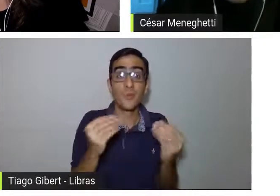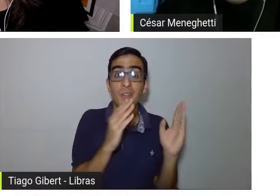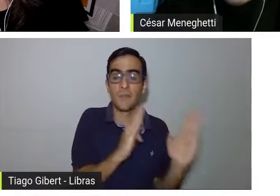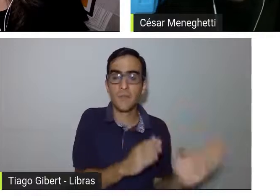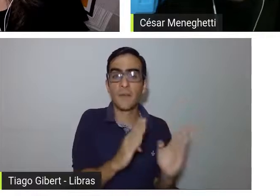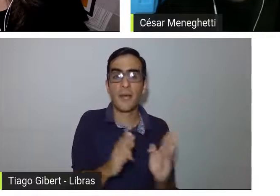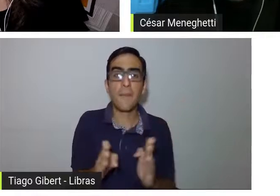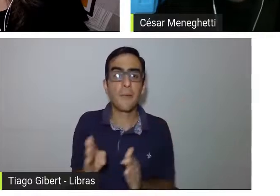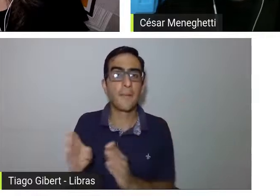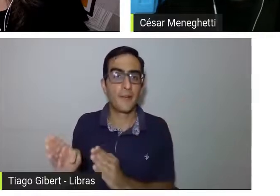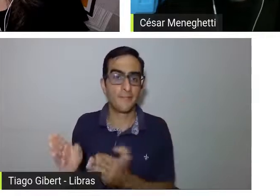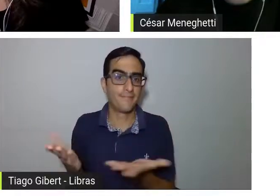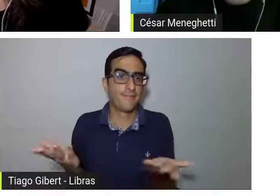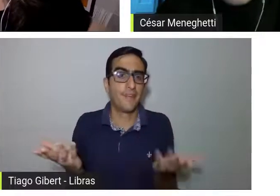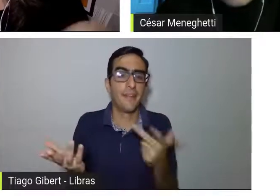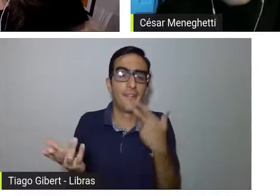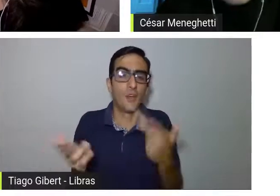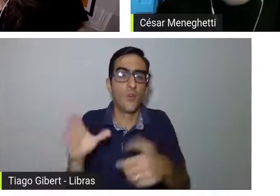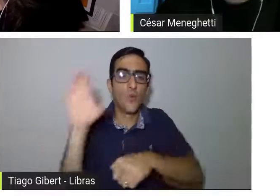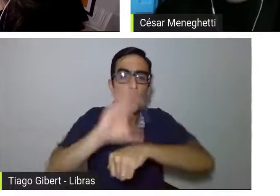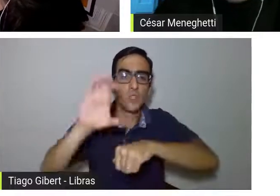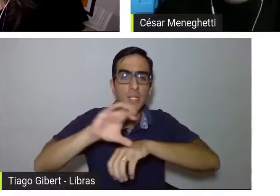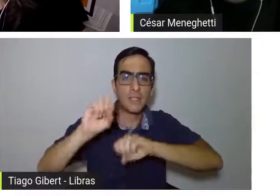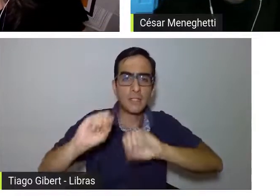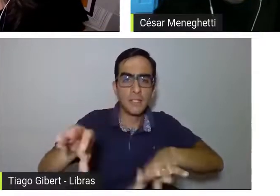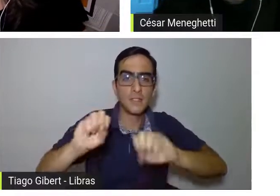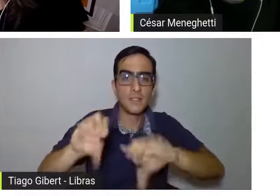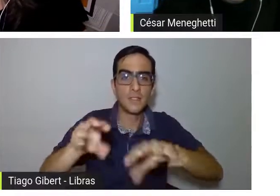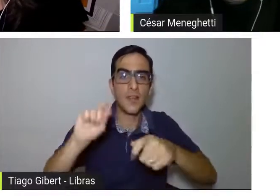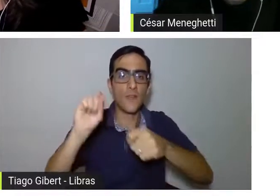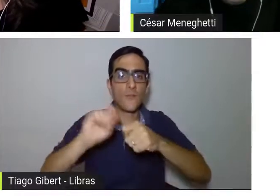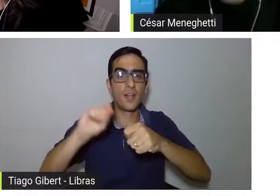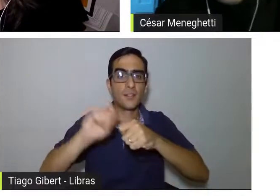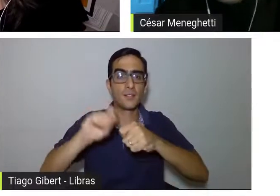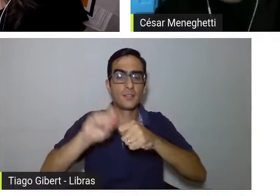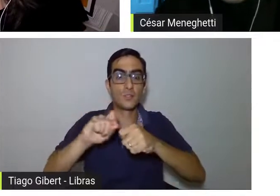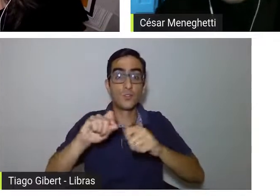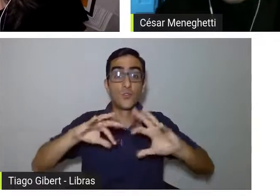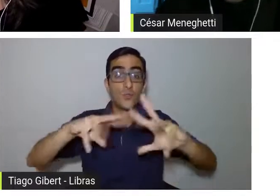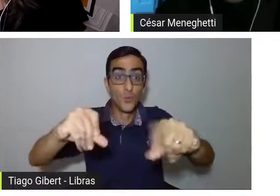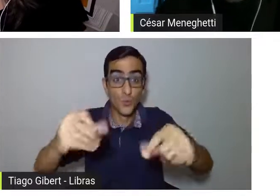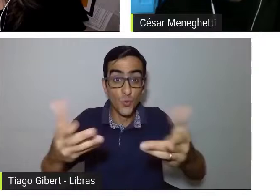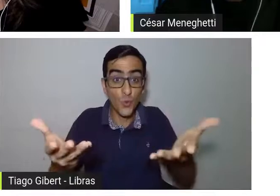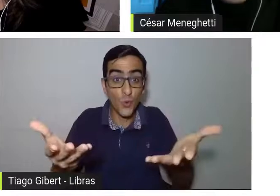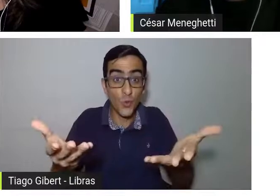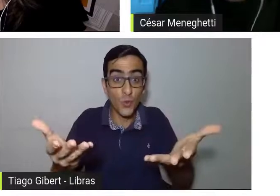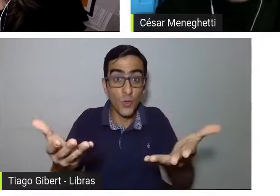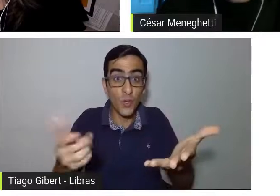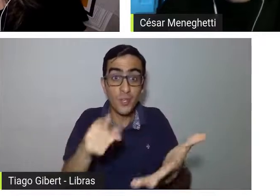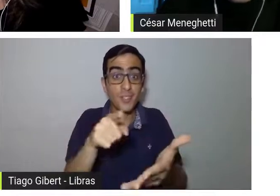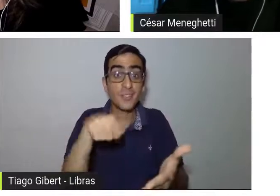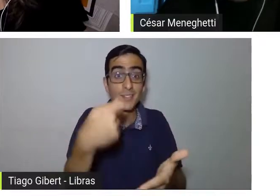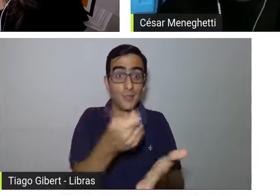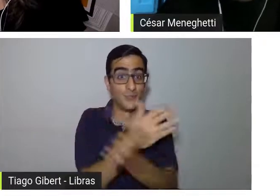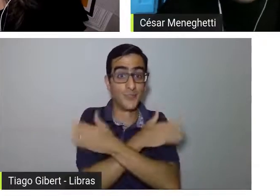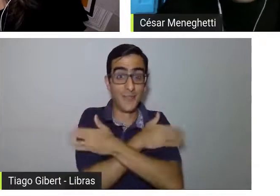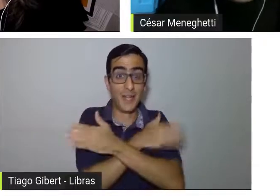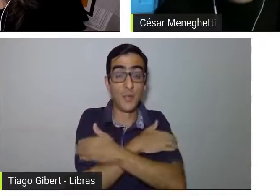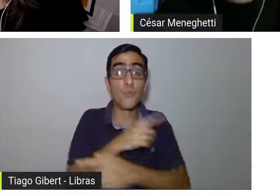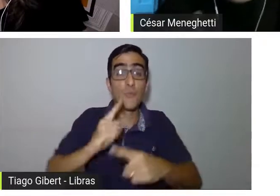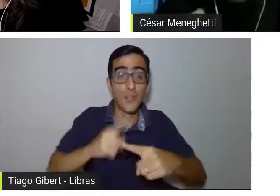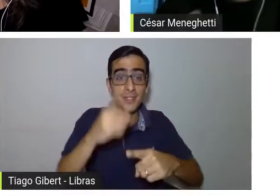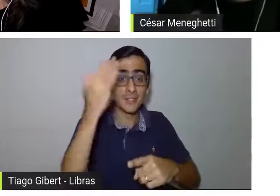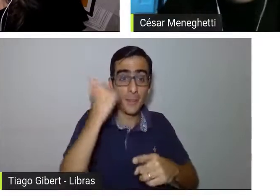falaram, é um curso que ensinava você a ser tudo, e ser desempregado, porque você sabe tudo,